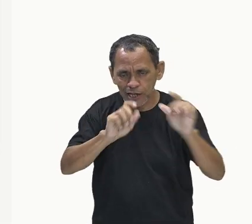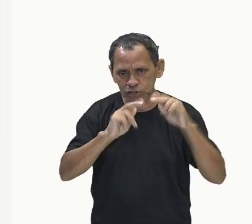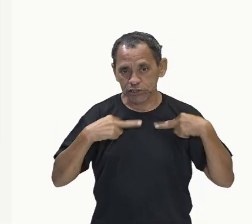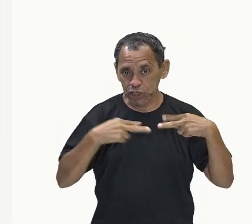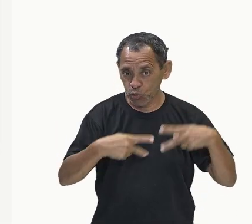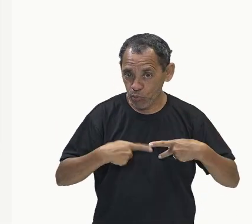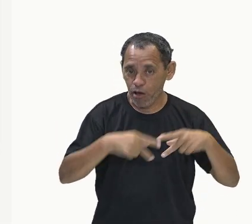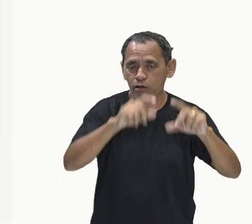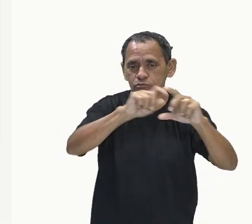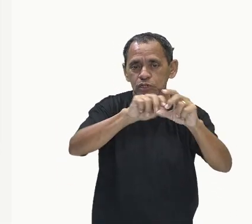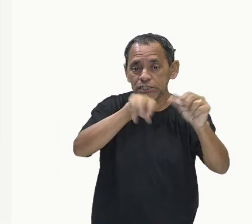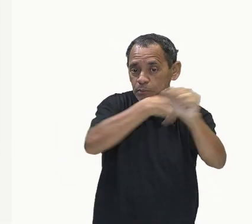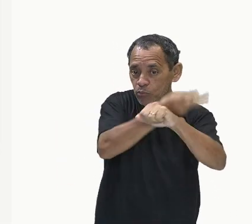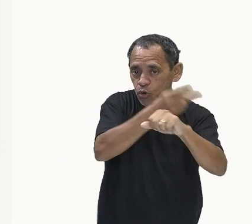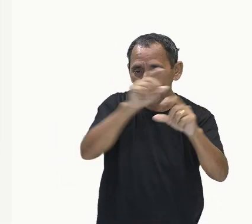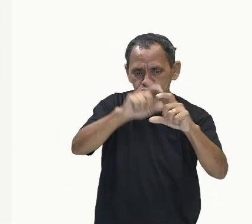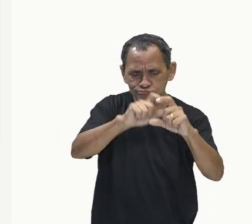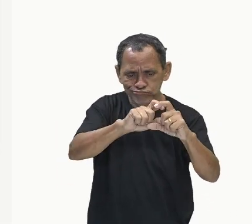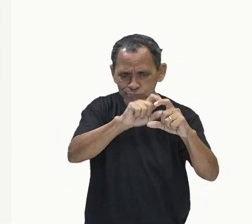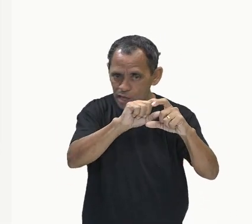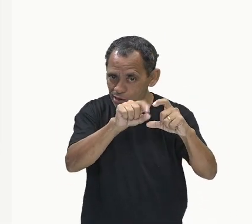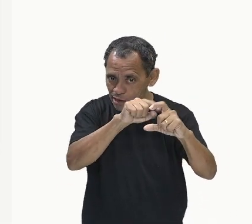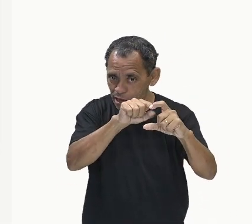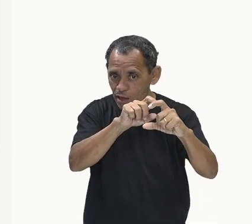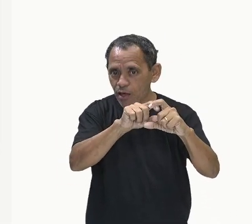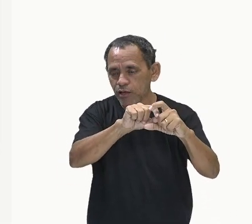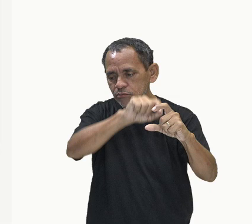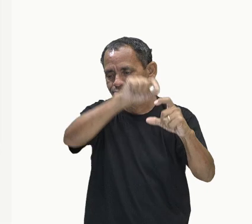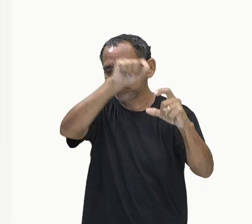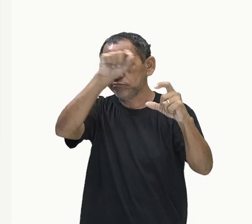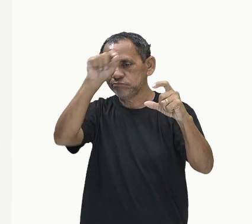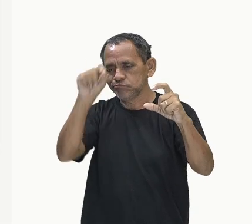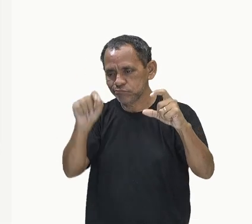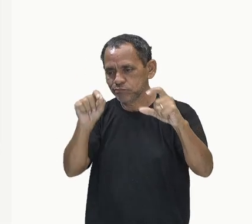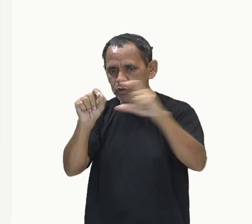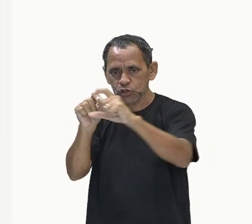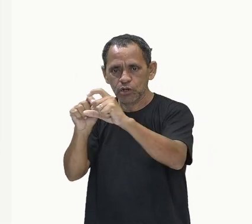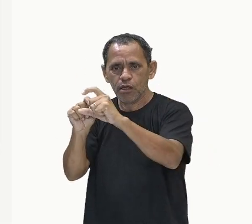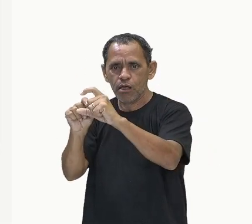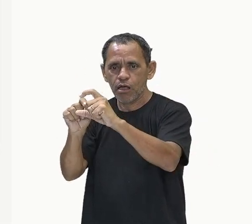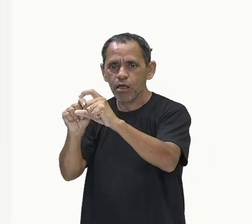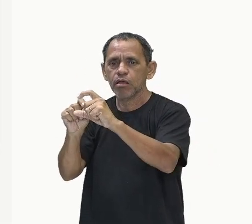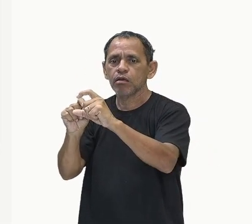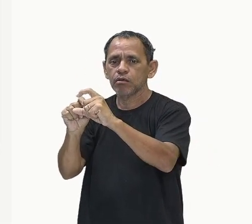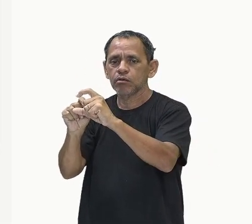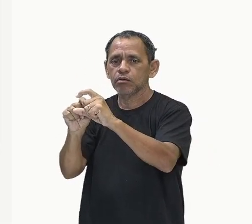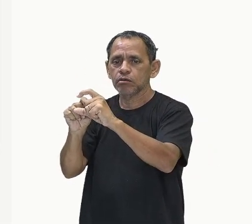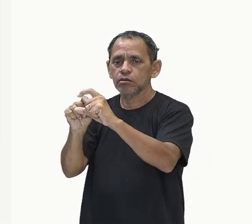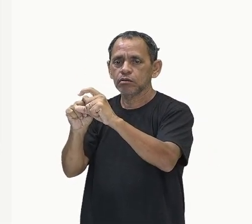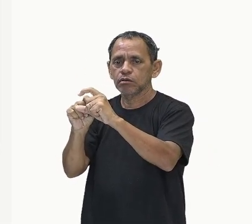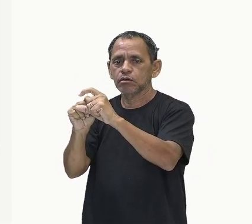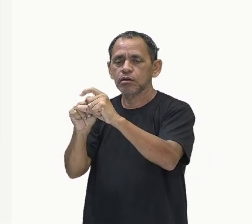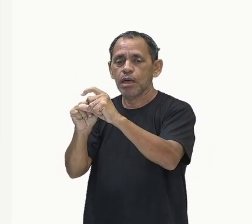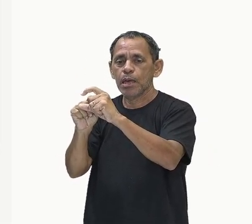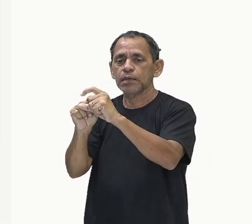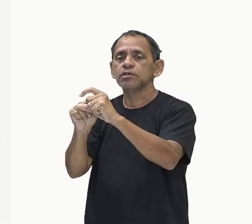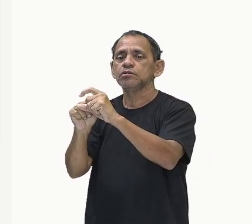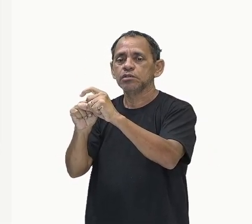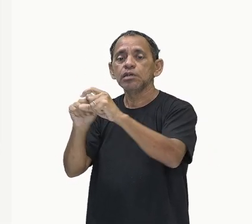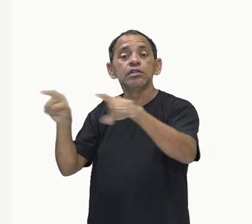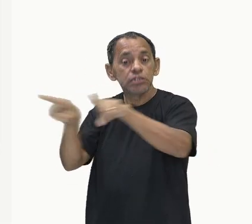Após a modificação, ele vai entrar nesse ciclo aqui, né, onde ele vai ser, mais uma vez,